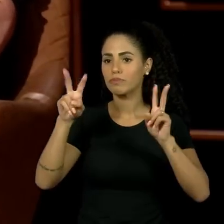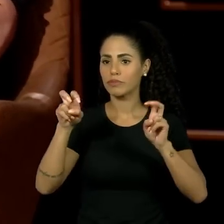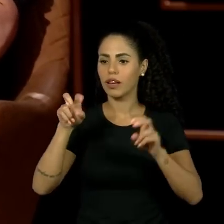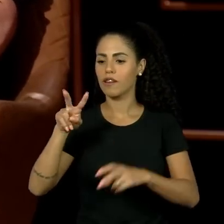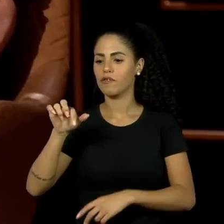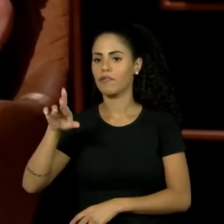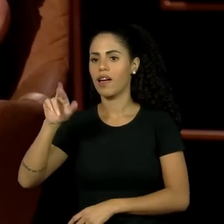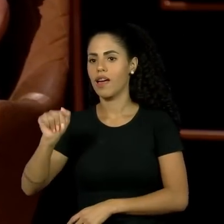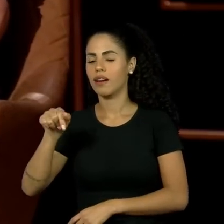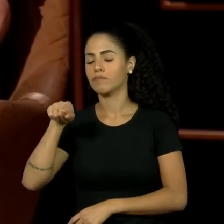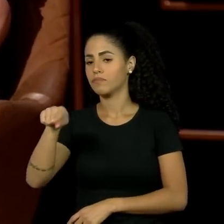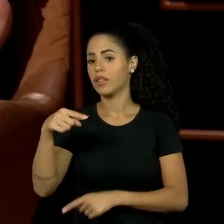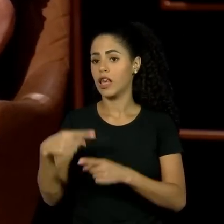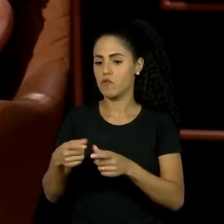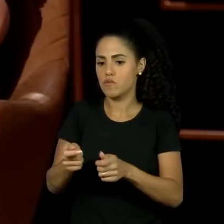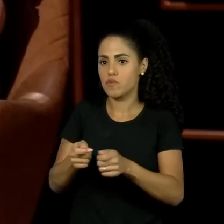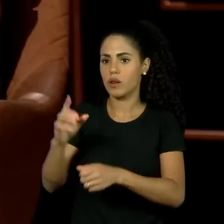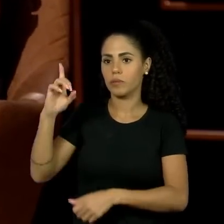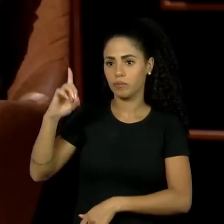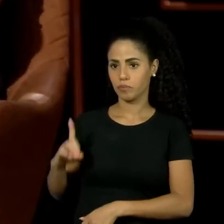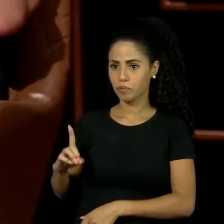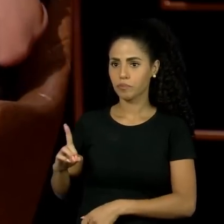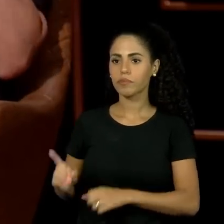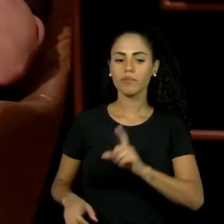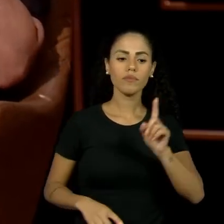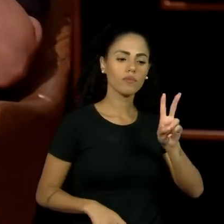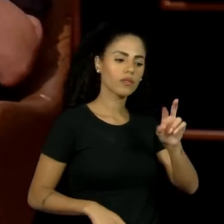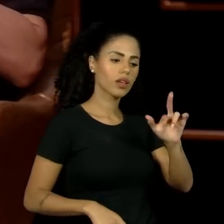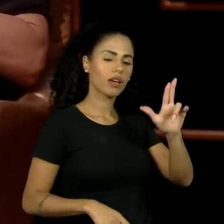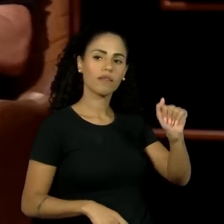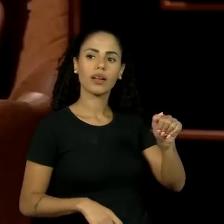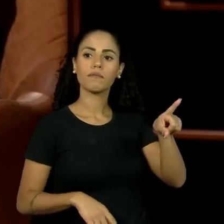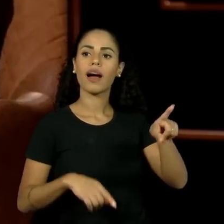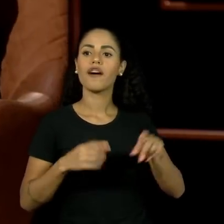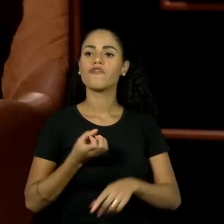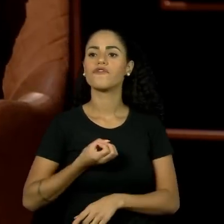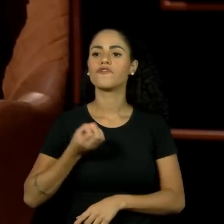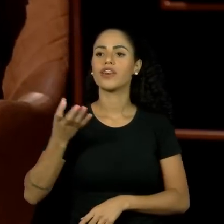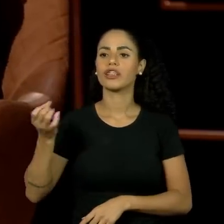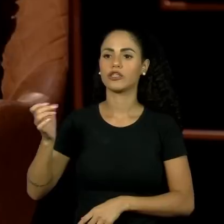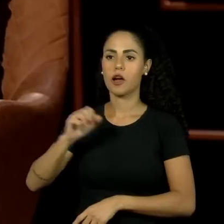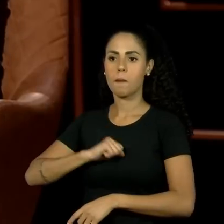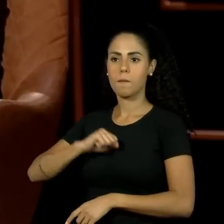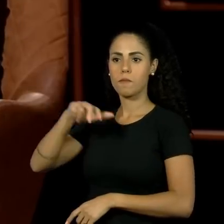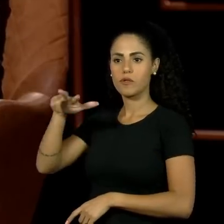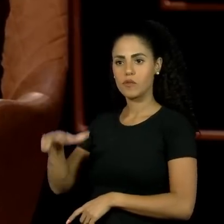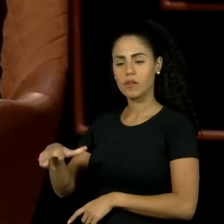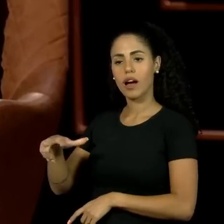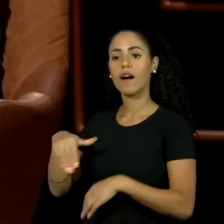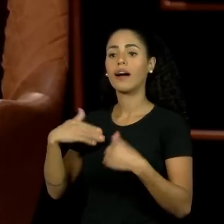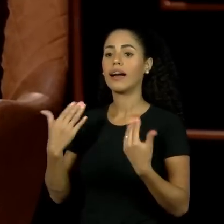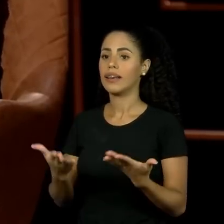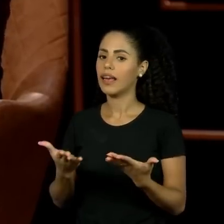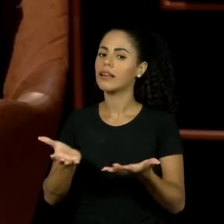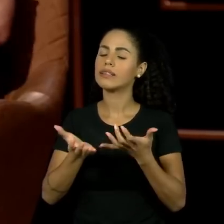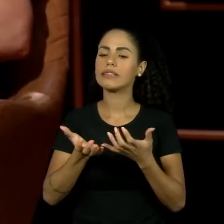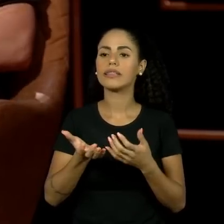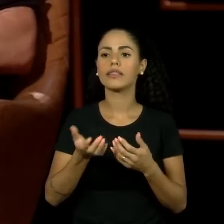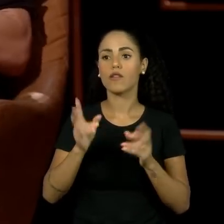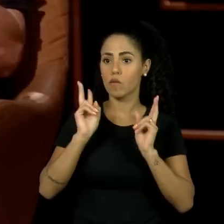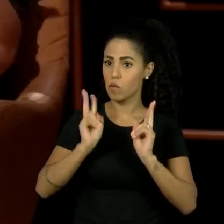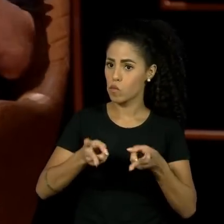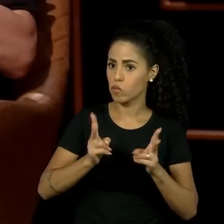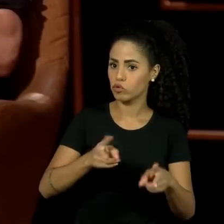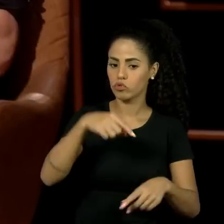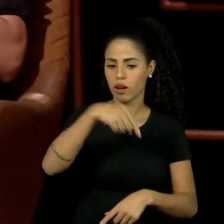Holtz, que eu dirigi o Caruso e a Vera para a gente fazer lá em Portugal. E daí o Caruso queria continuar com a peça